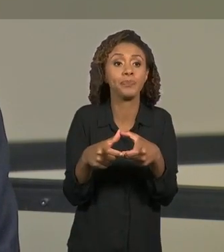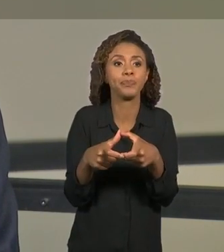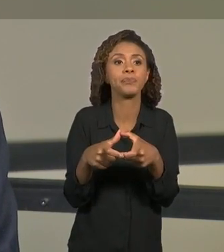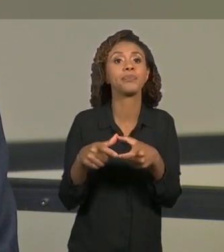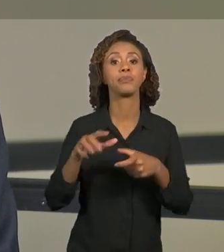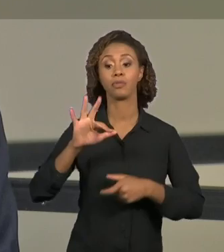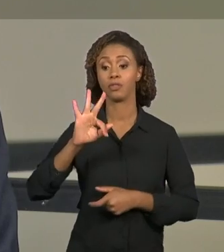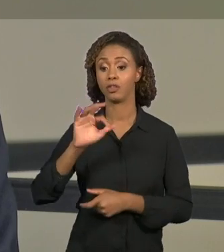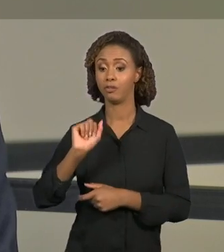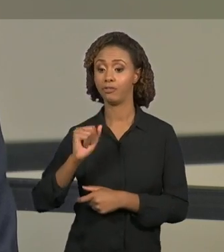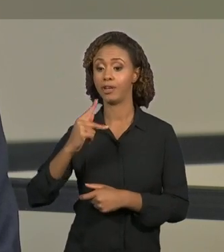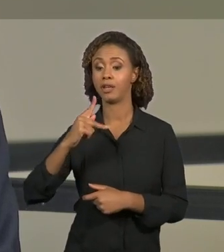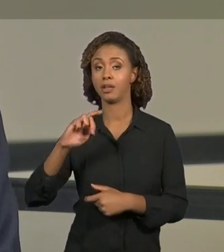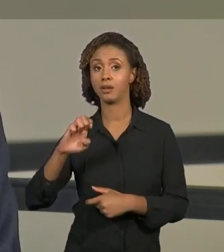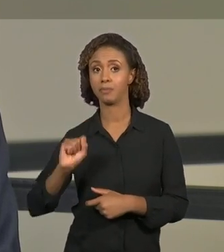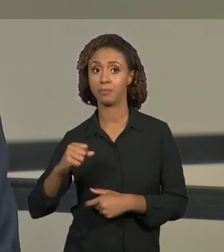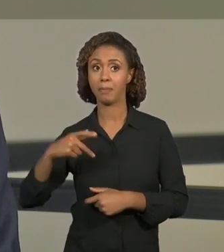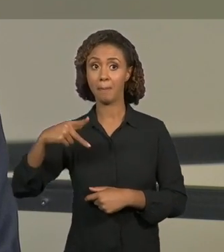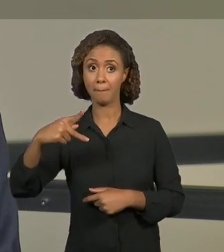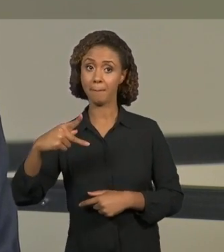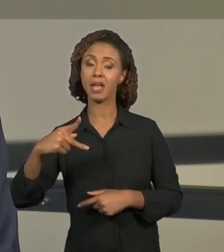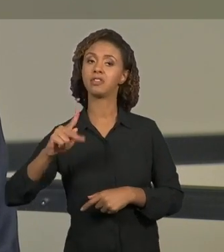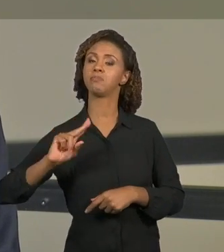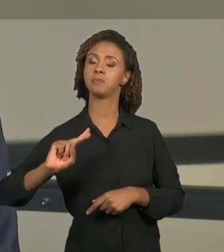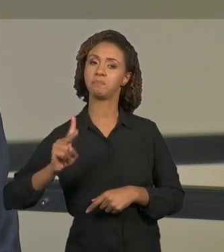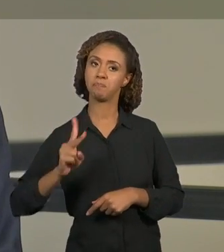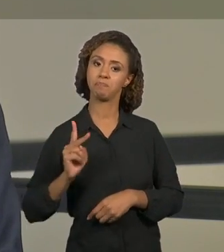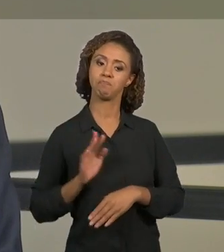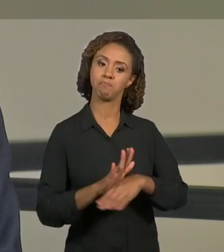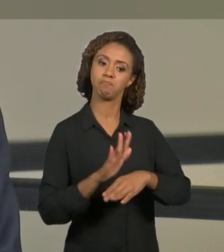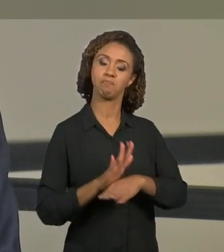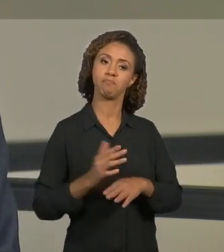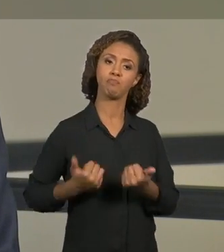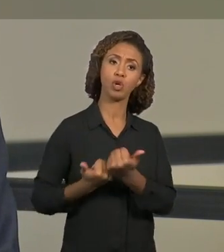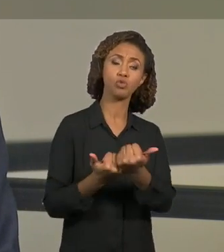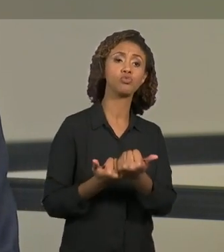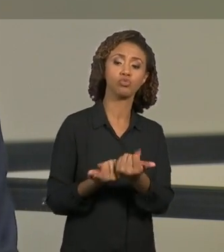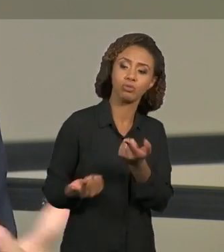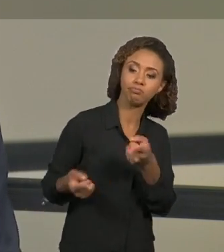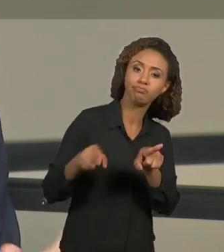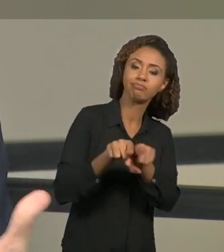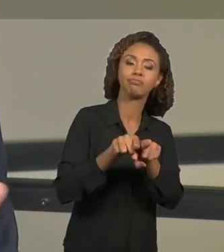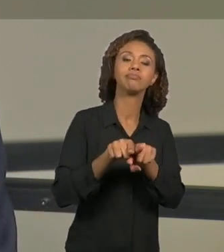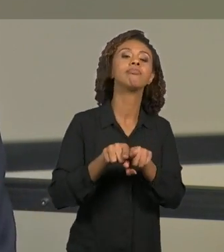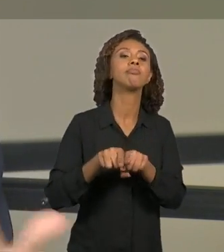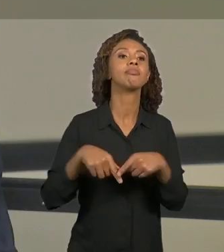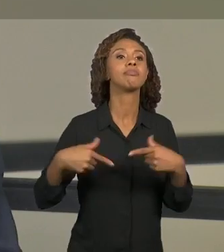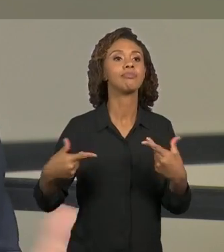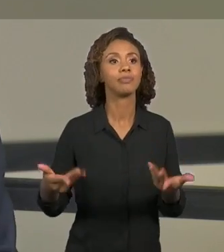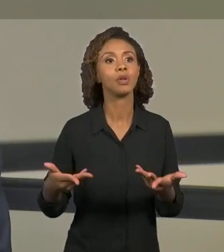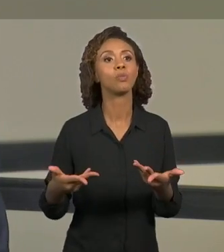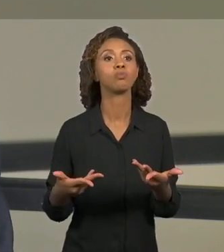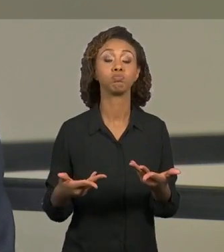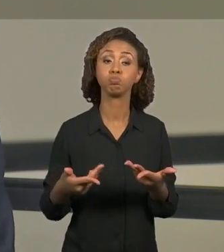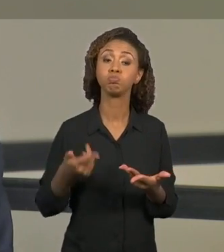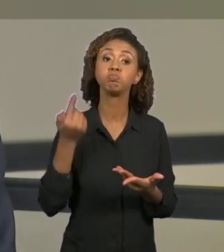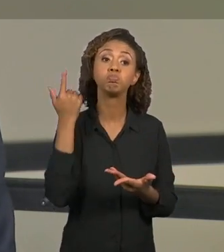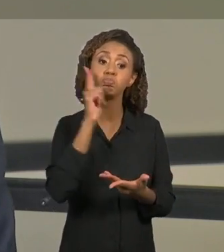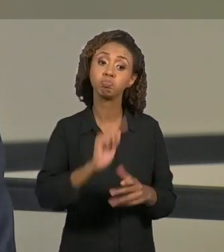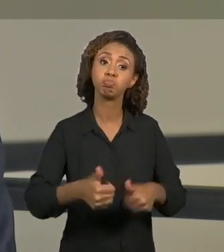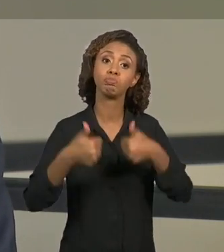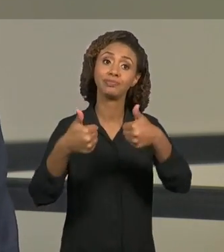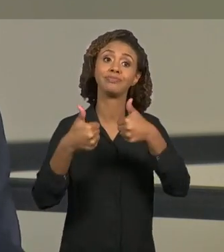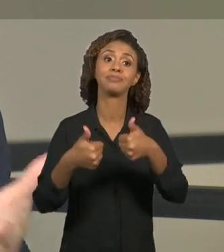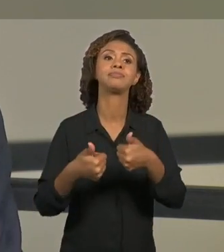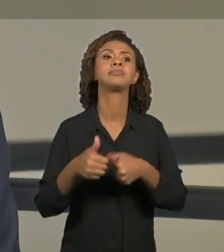da fapesp né um investimentos né e que tem tem dado bastante certo mas eu não menti as pequenas empresas se associam